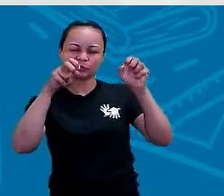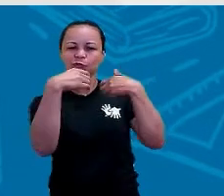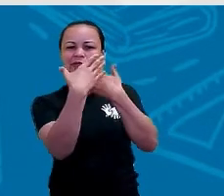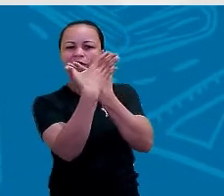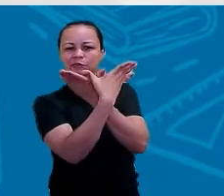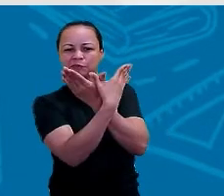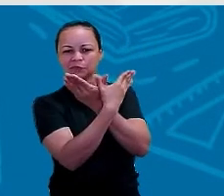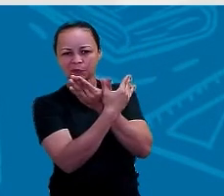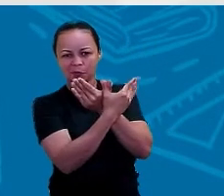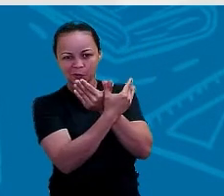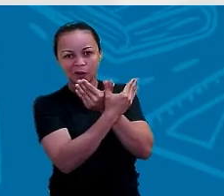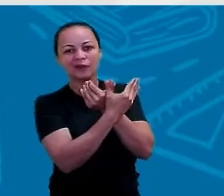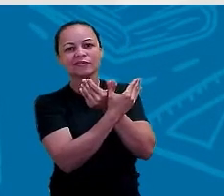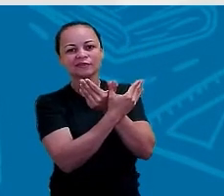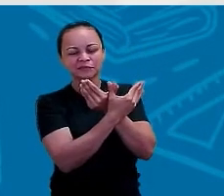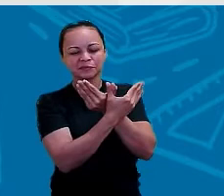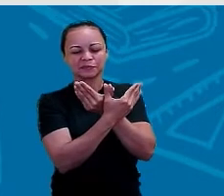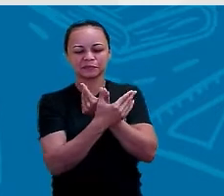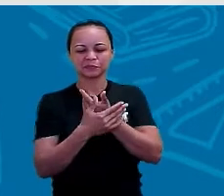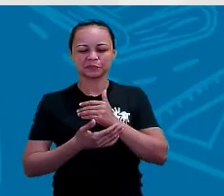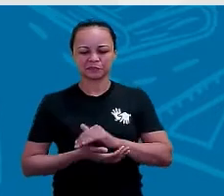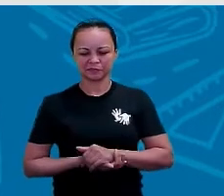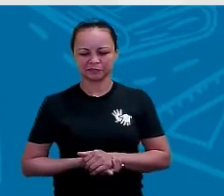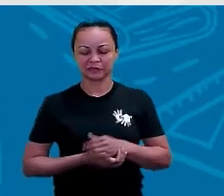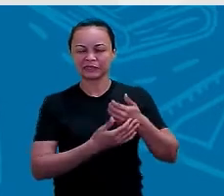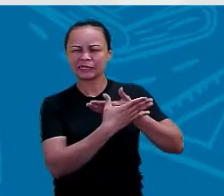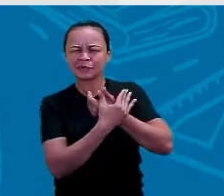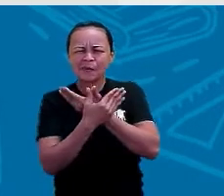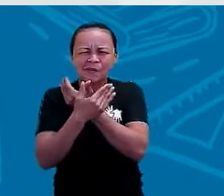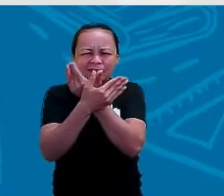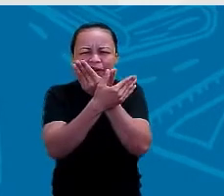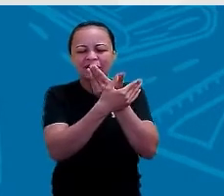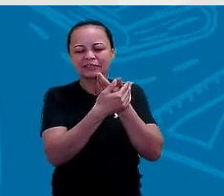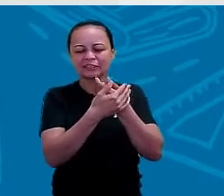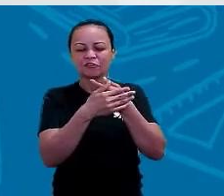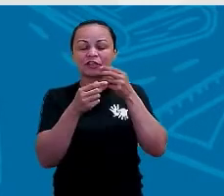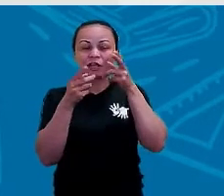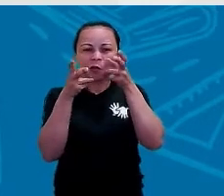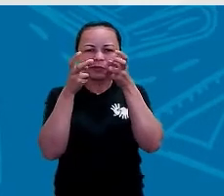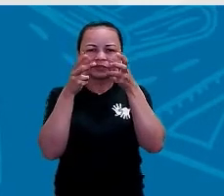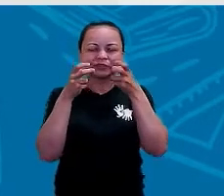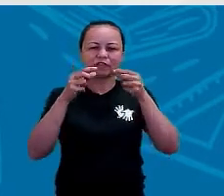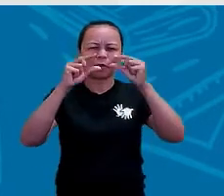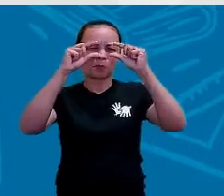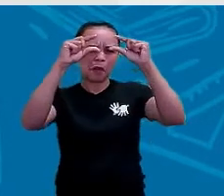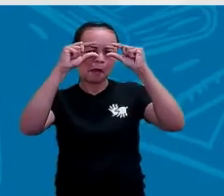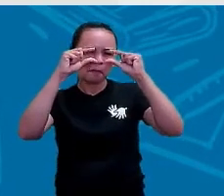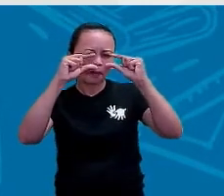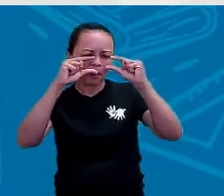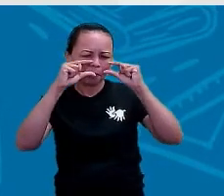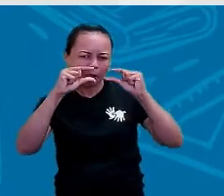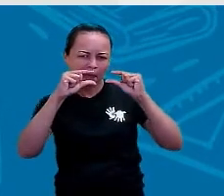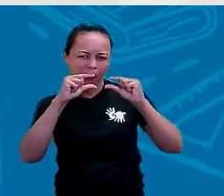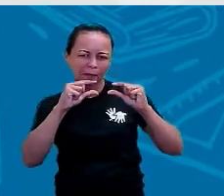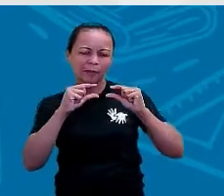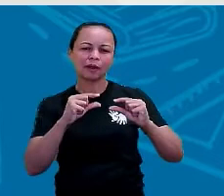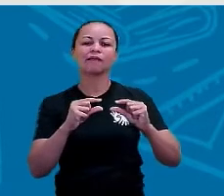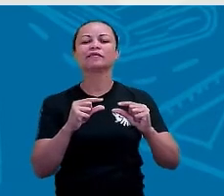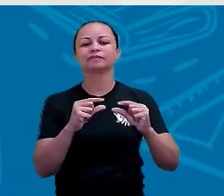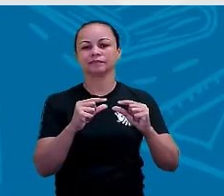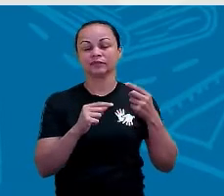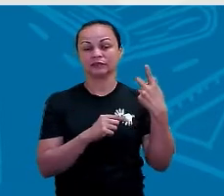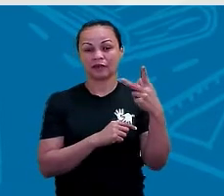Borboletas. Veja que ele está escrito em pequenos pedacinhos. Cada pedacinho desse